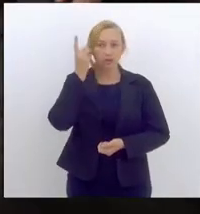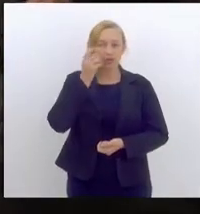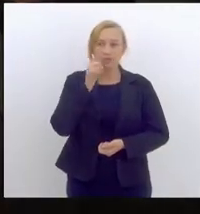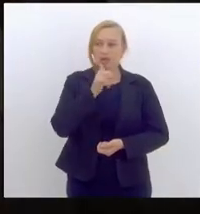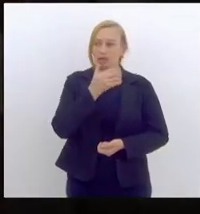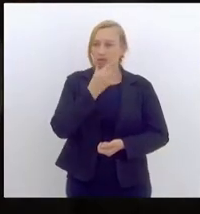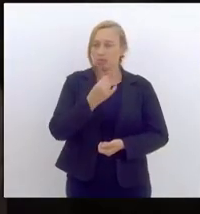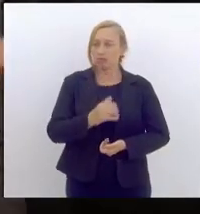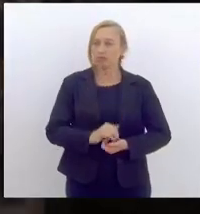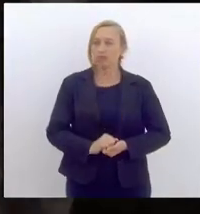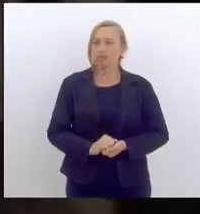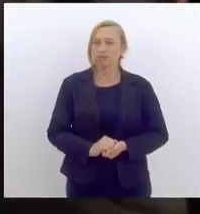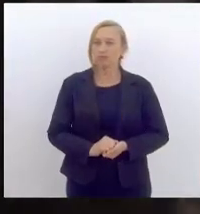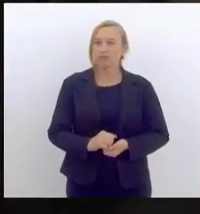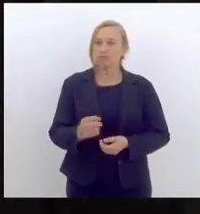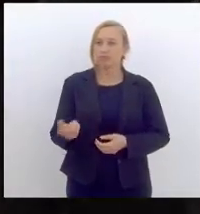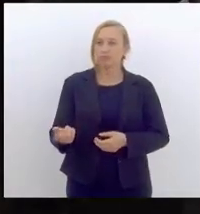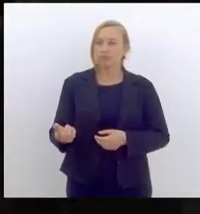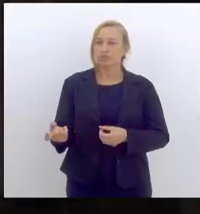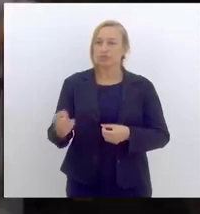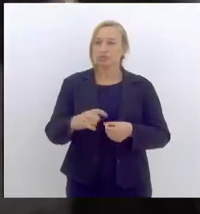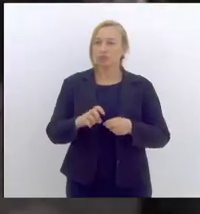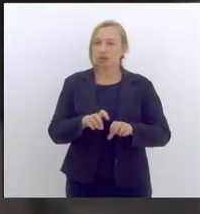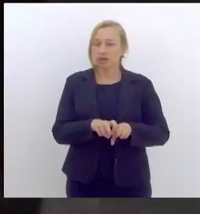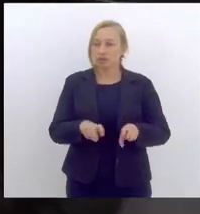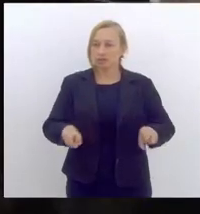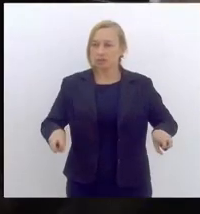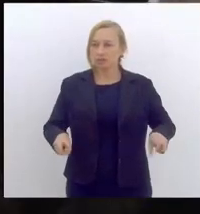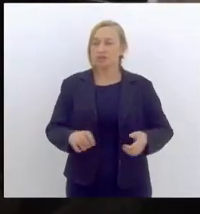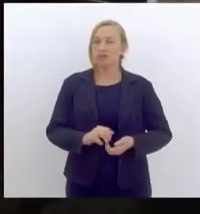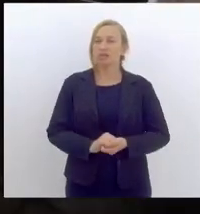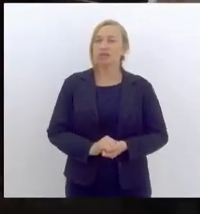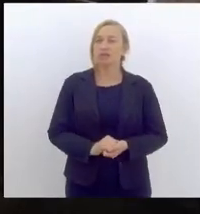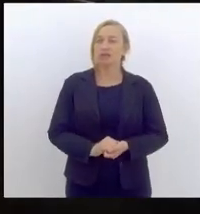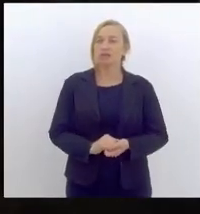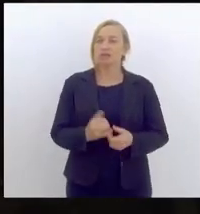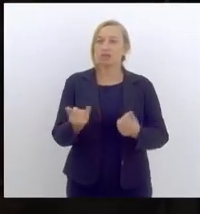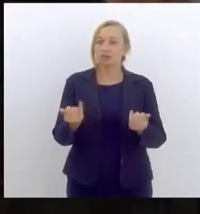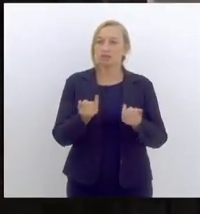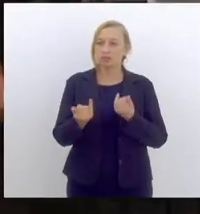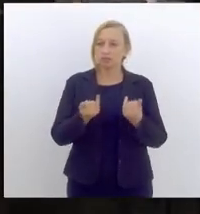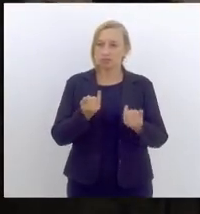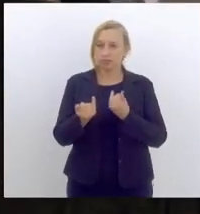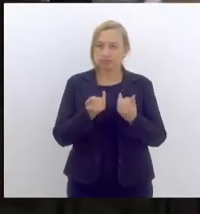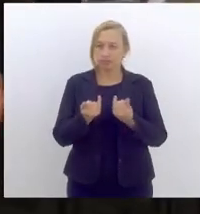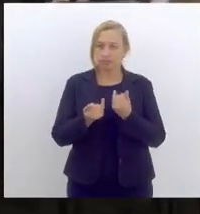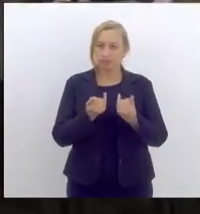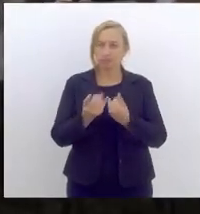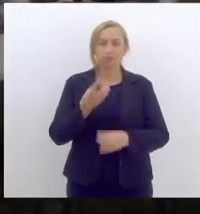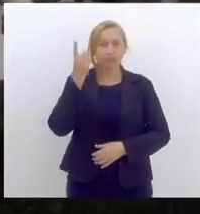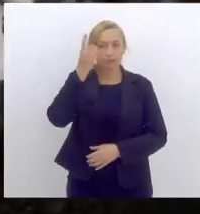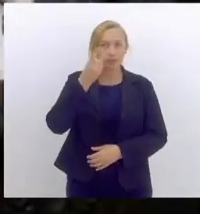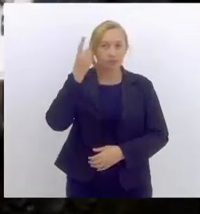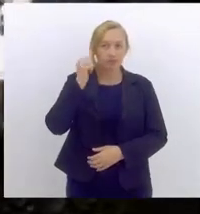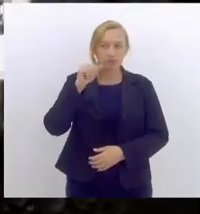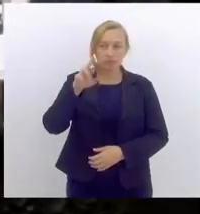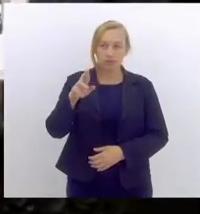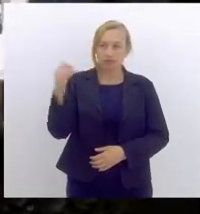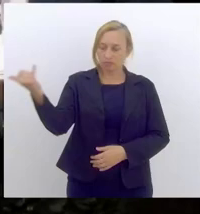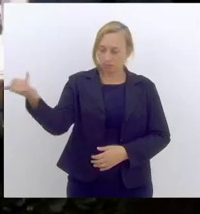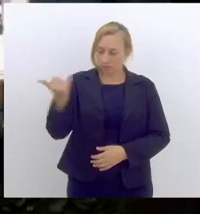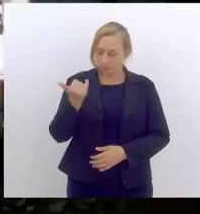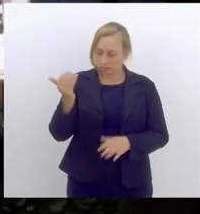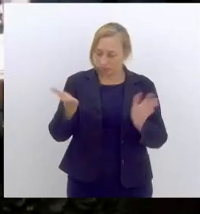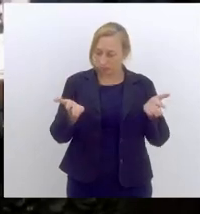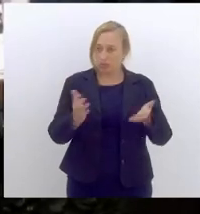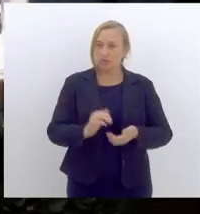deputados ocuparem suas bancadas, a informação que o deputado Bacelar nos deu aqui agora